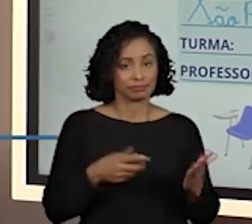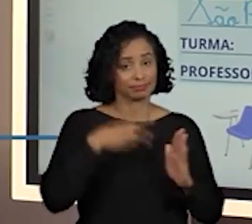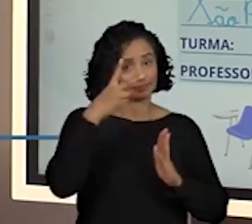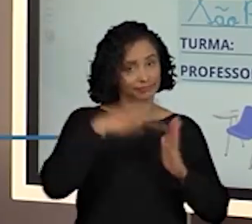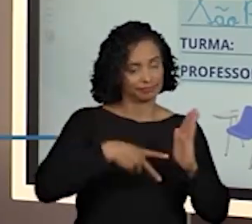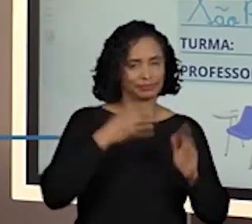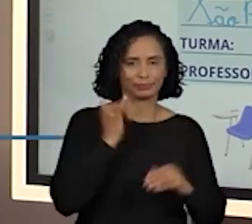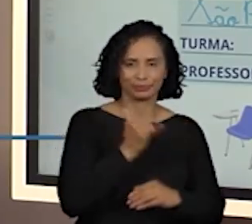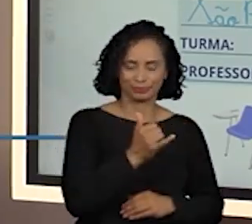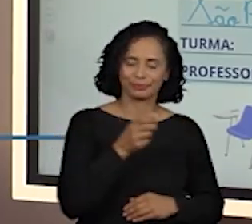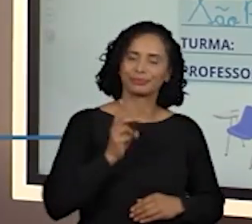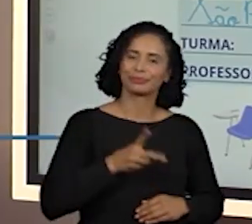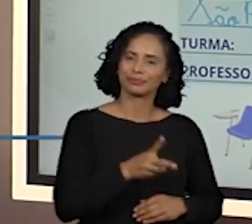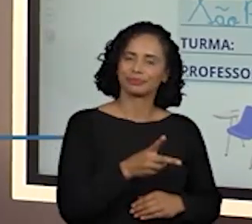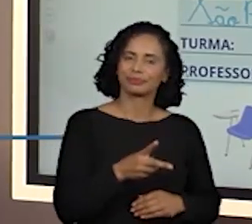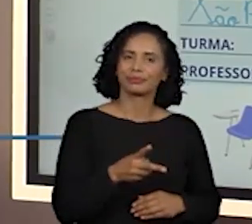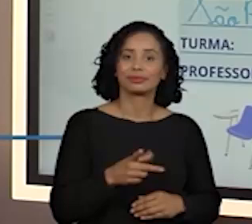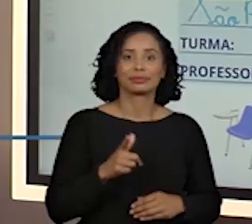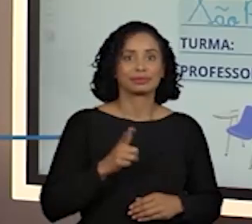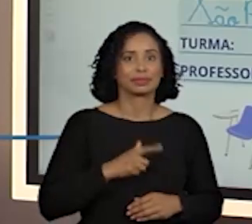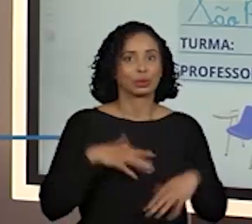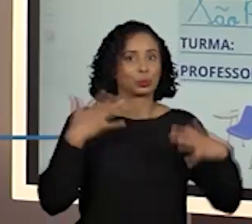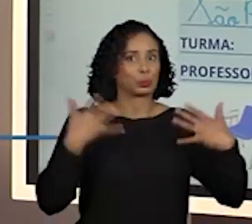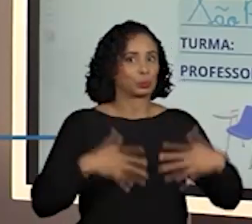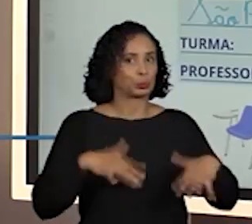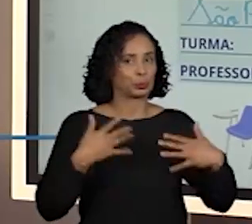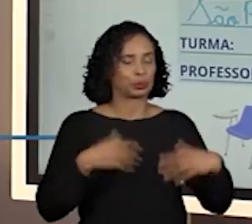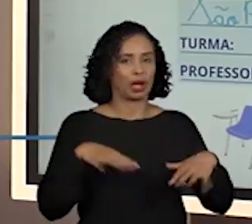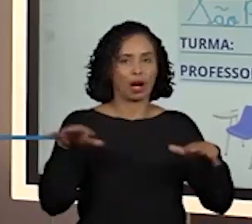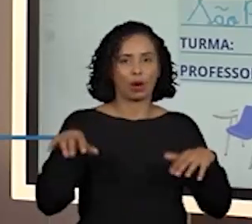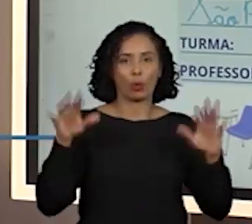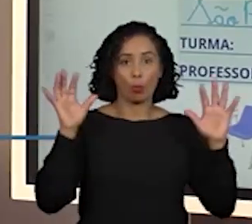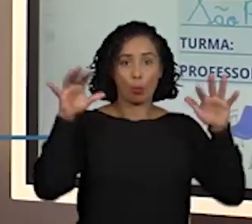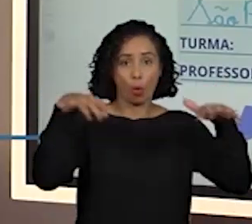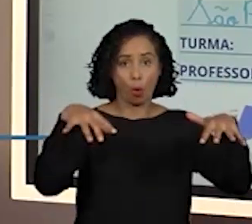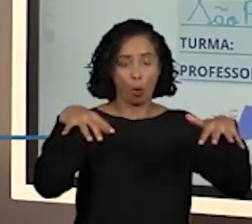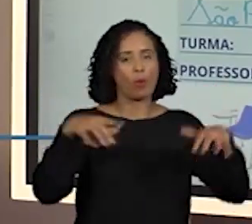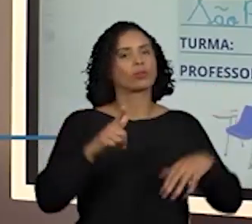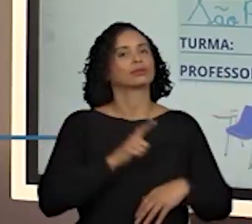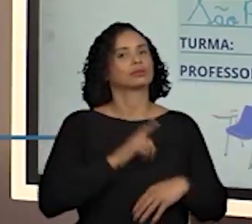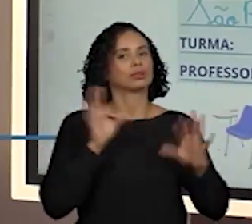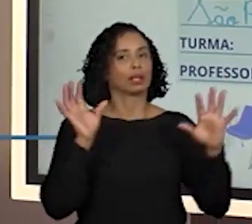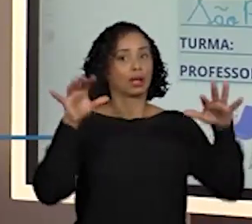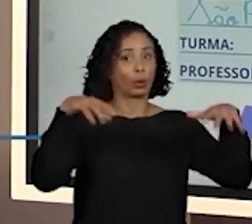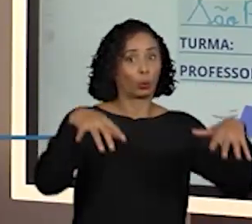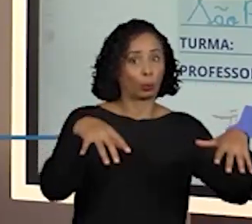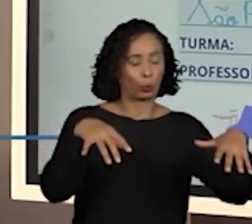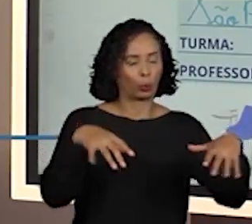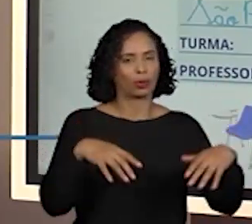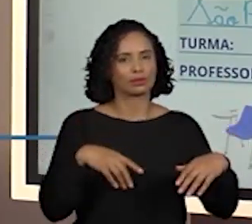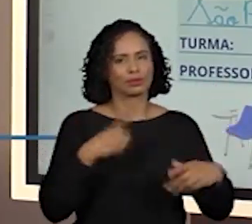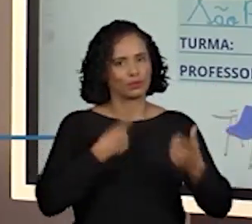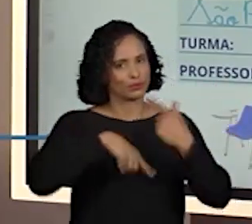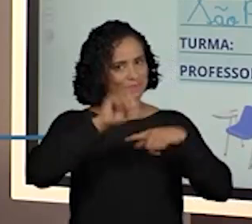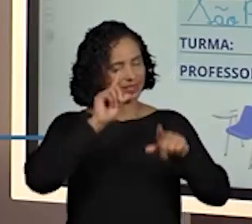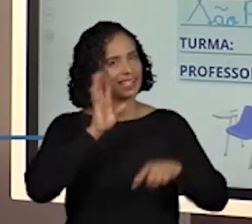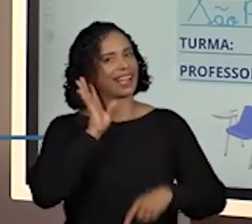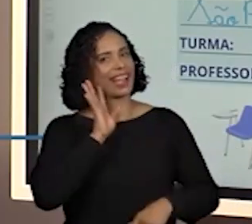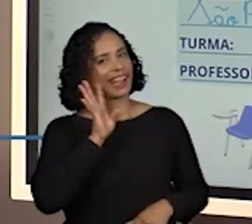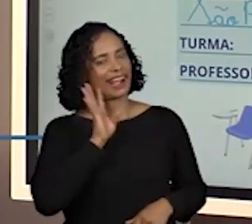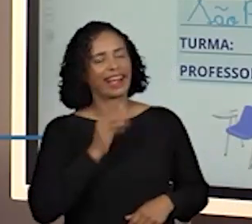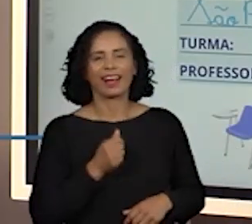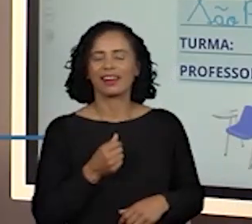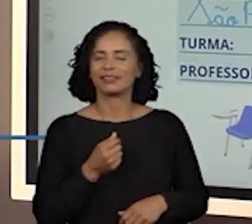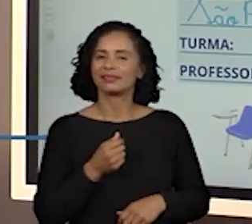do conto, vai ser um terror, ou quero dizer, vai ser um sucesso essa aula, vai ser muito legal. O